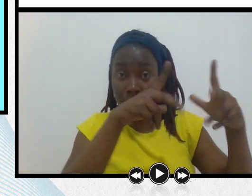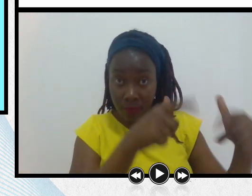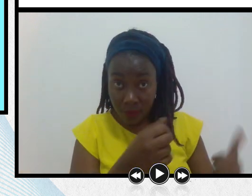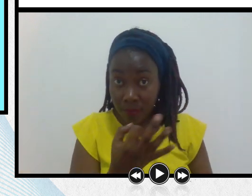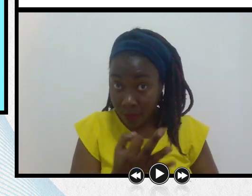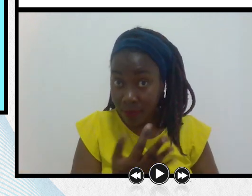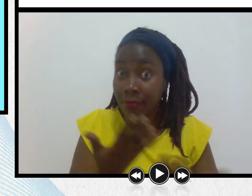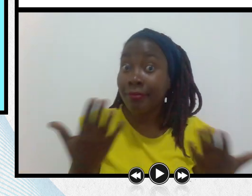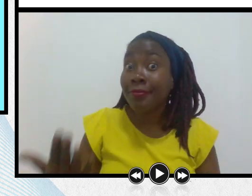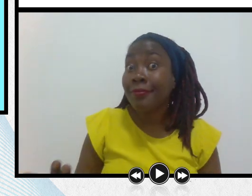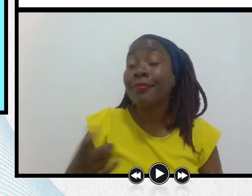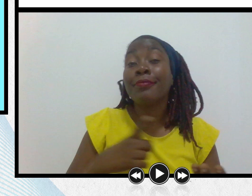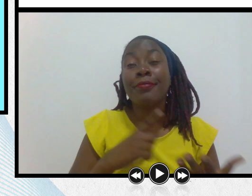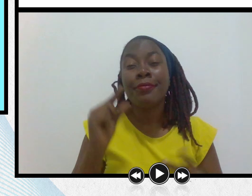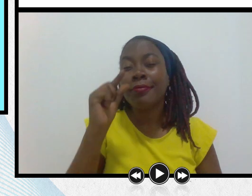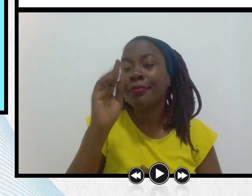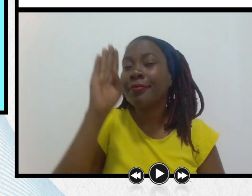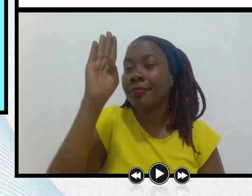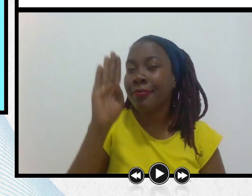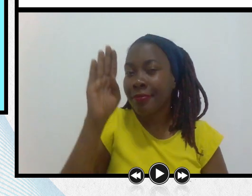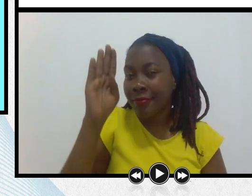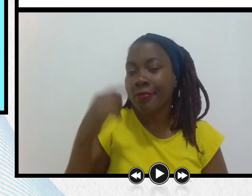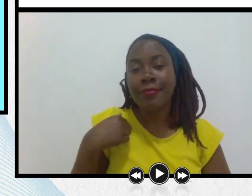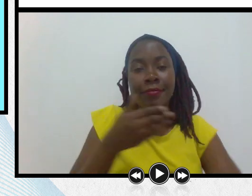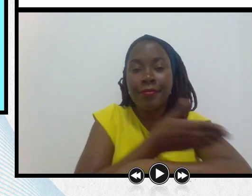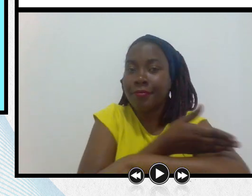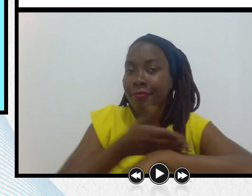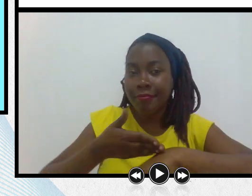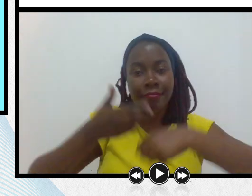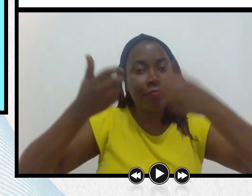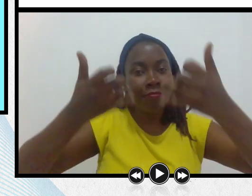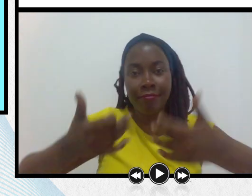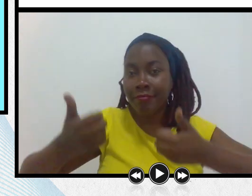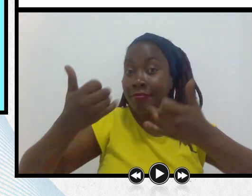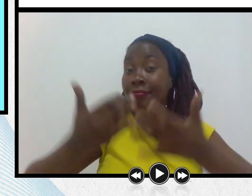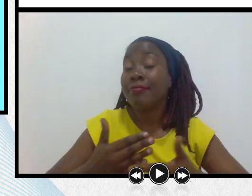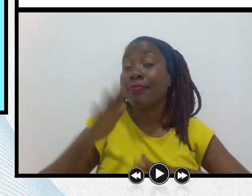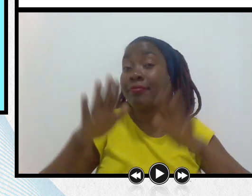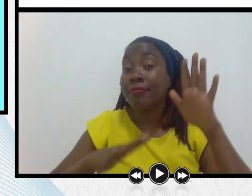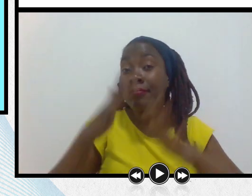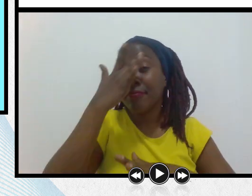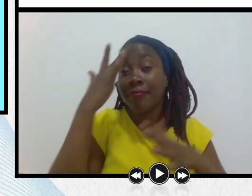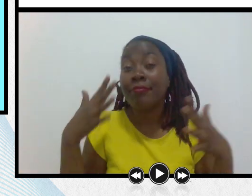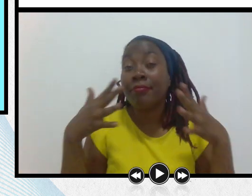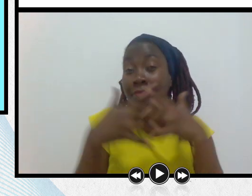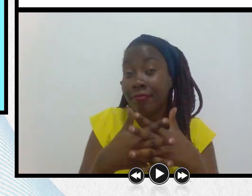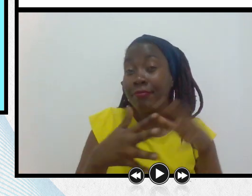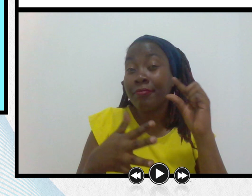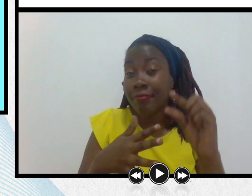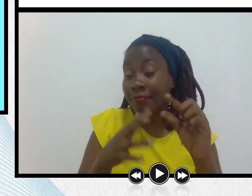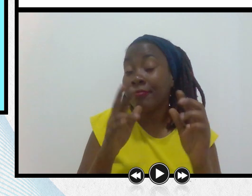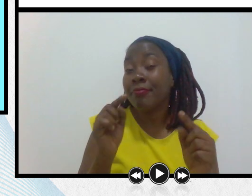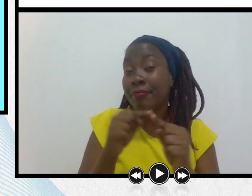Né? E aí tem um pequeno comentário que eu sempre costumo falar, que é o seguinte: às vezes as pessoas confundem um pouquinho a